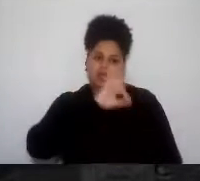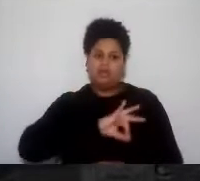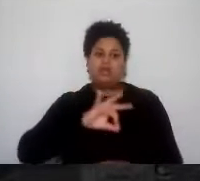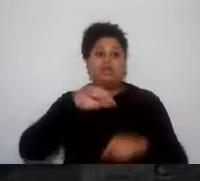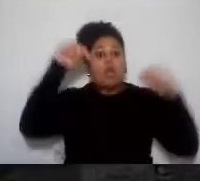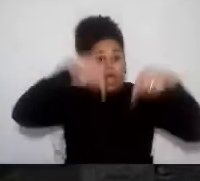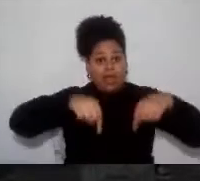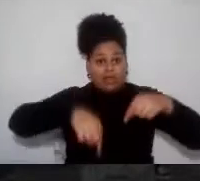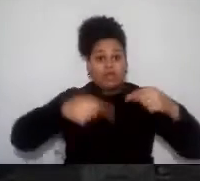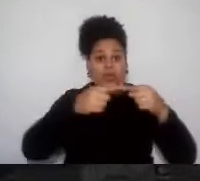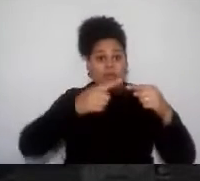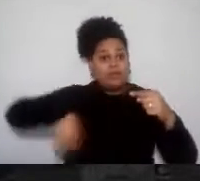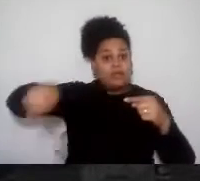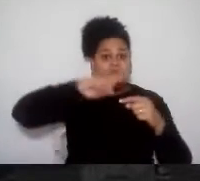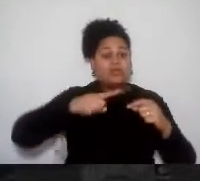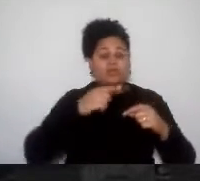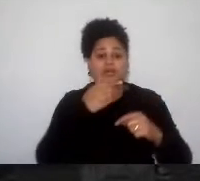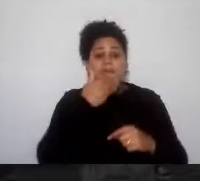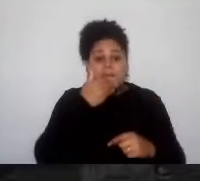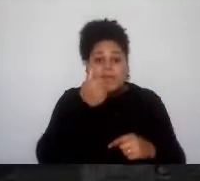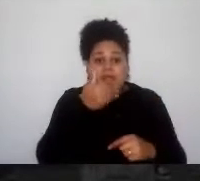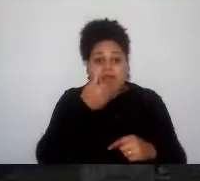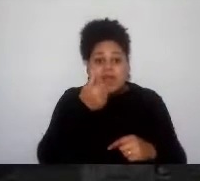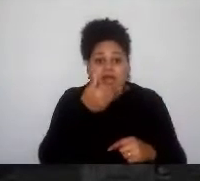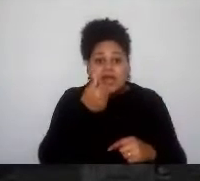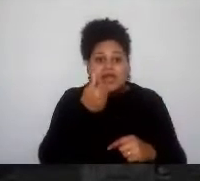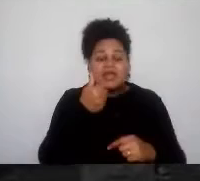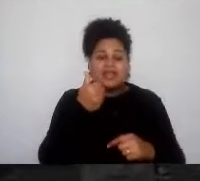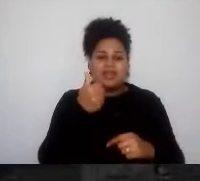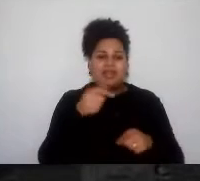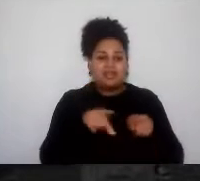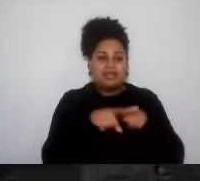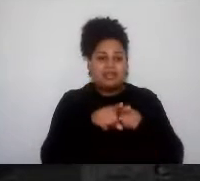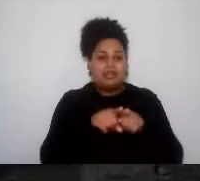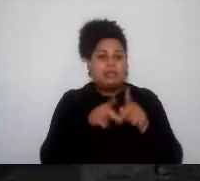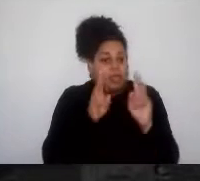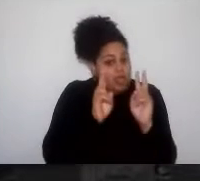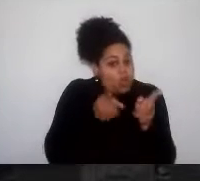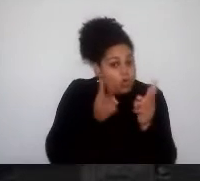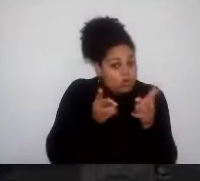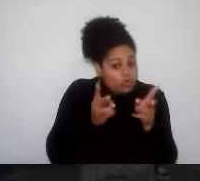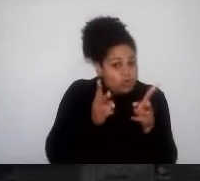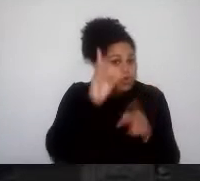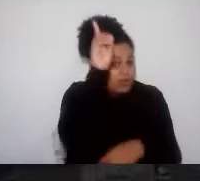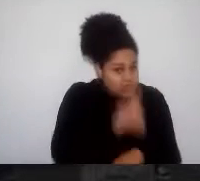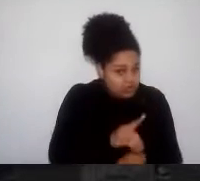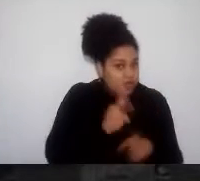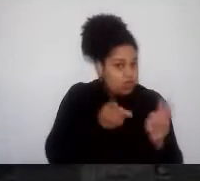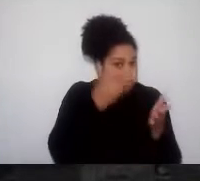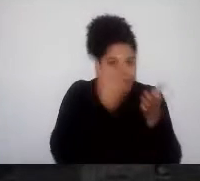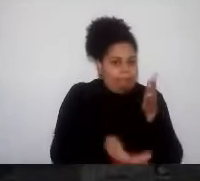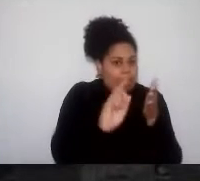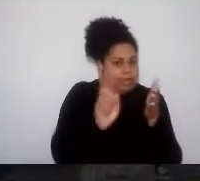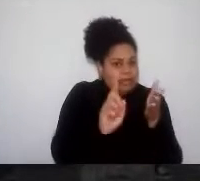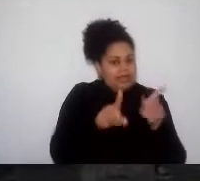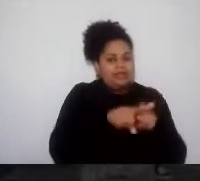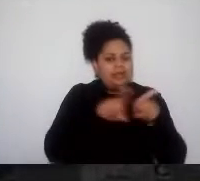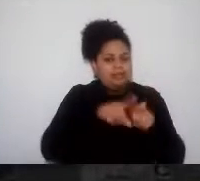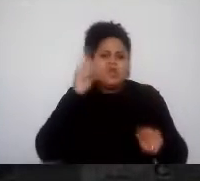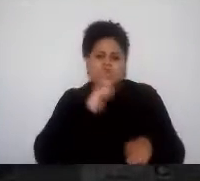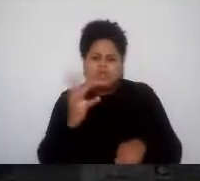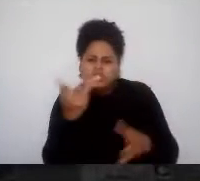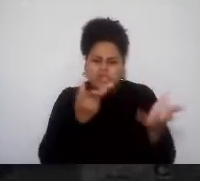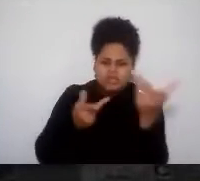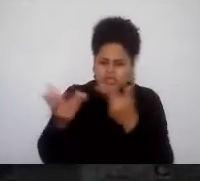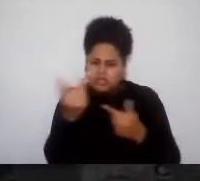na manutenção e conquista de mais direitos, na recomposição salarial, em aumentos reais